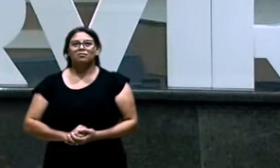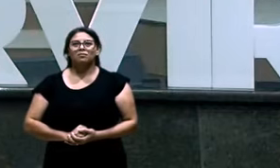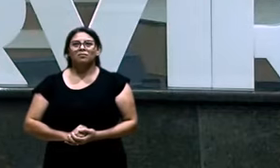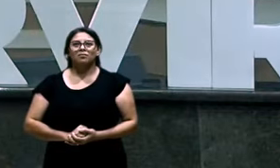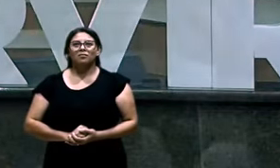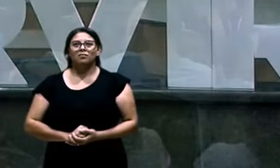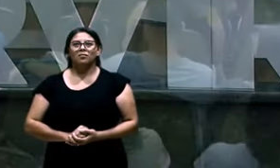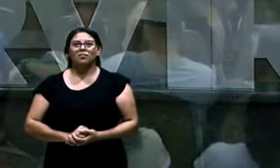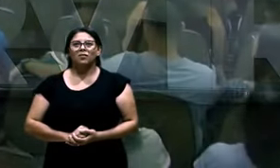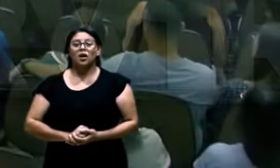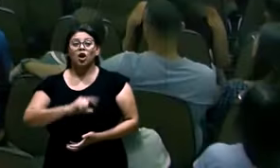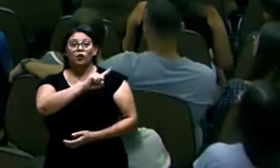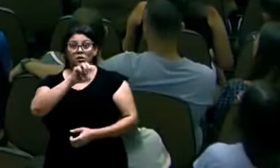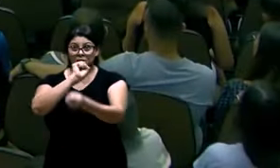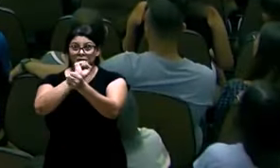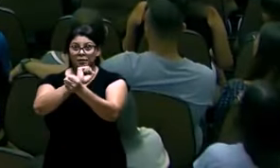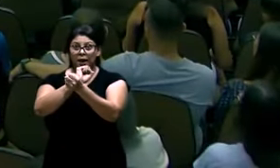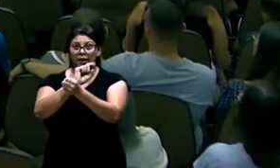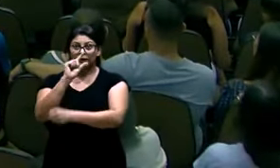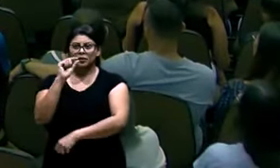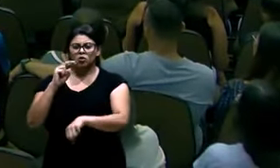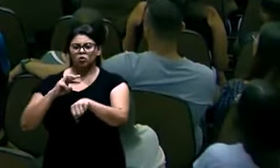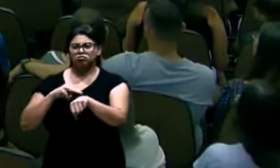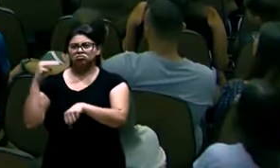Vocês me aguentam mais alguns minutos? Digam amém.